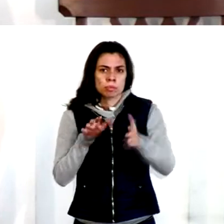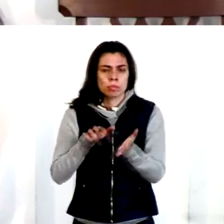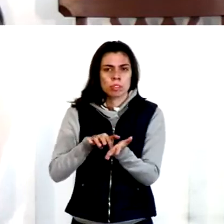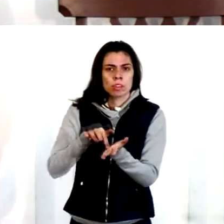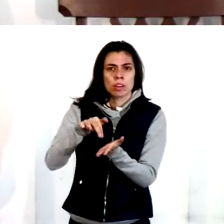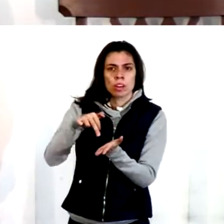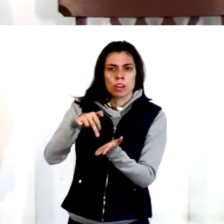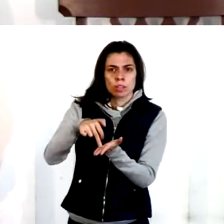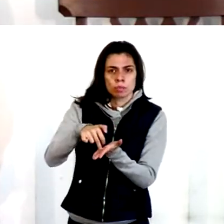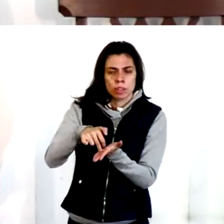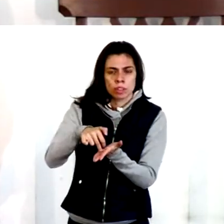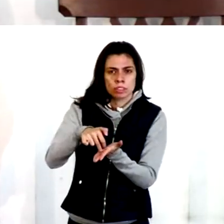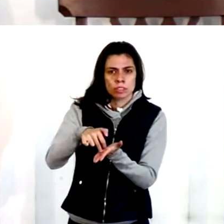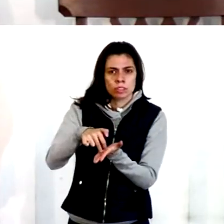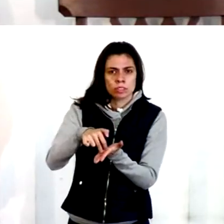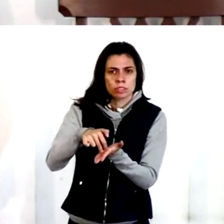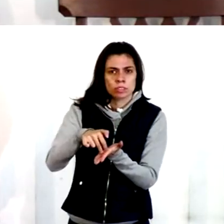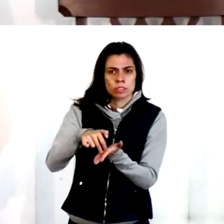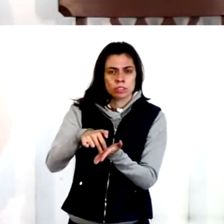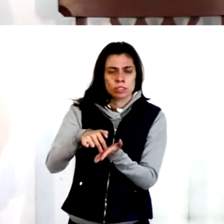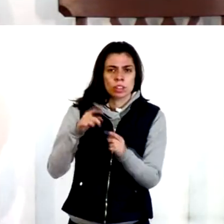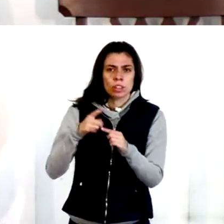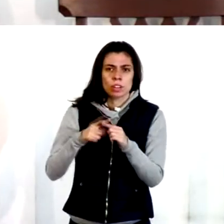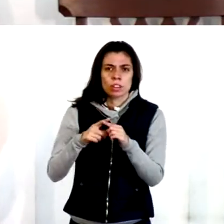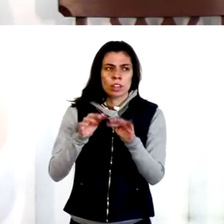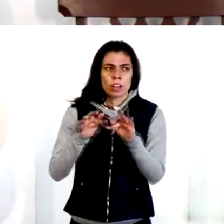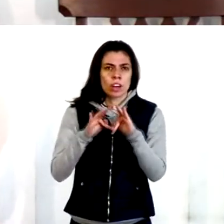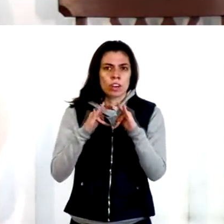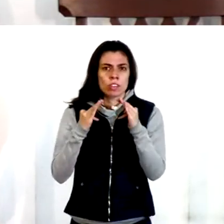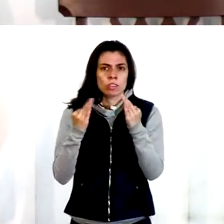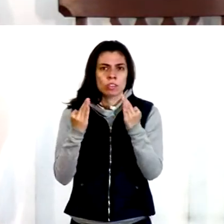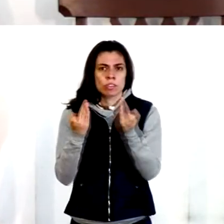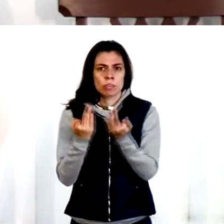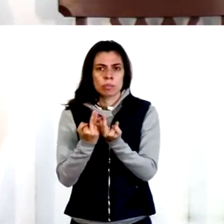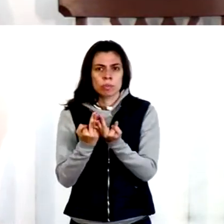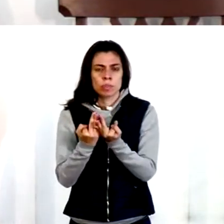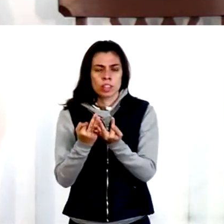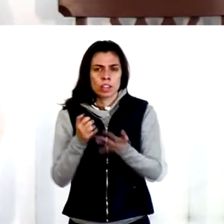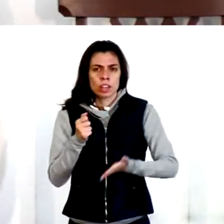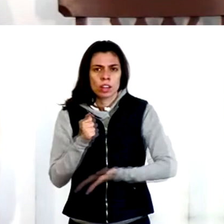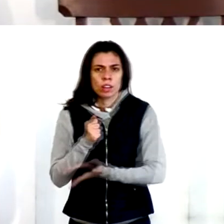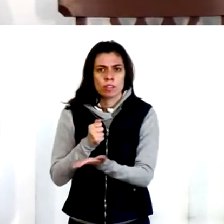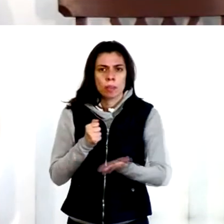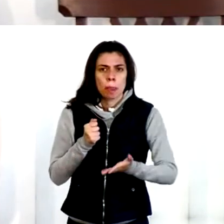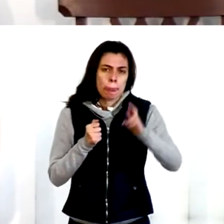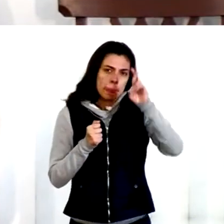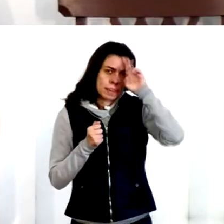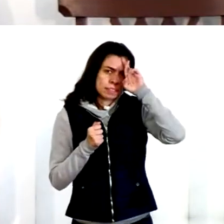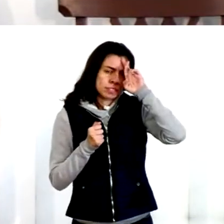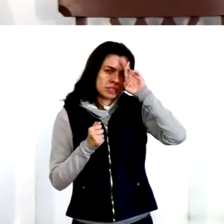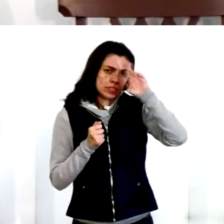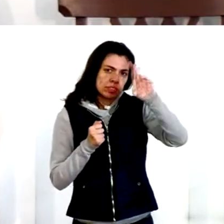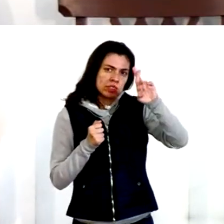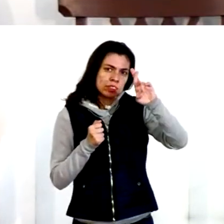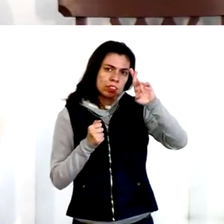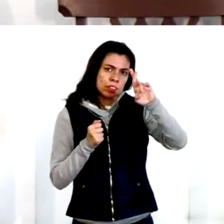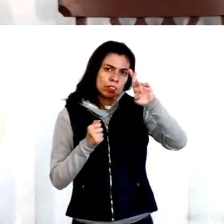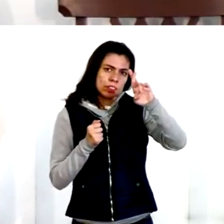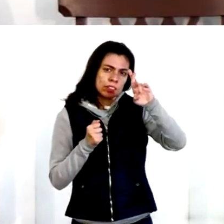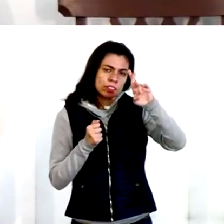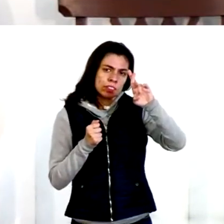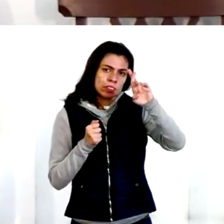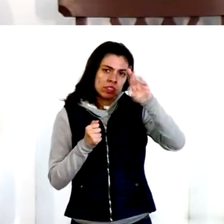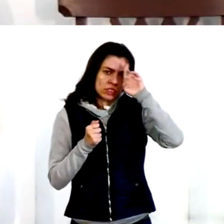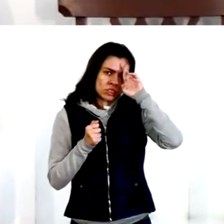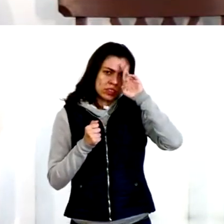lar começou e eles creem que o Senhor Deus está sustentando. Eles sabem que eles não vão permanecer lindos e